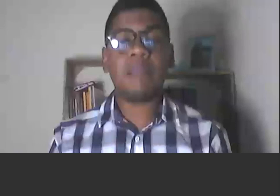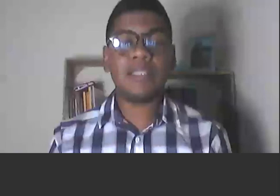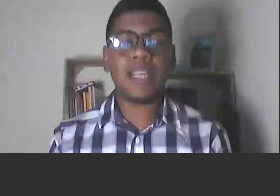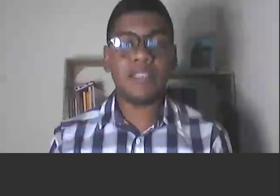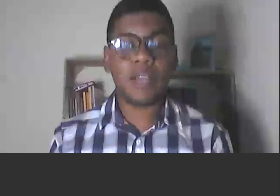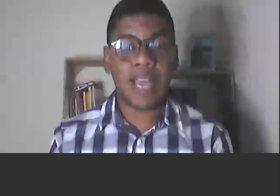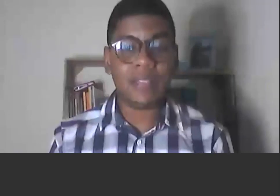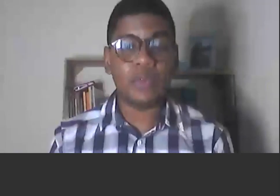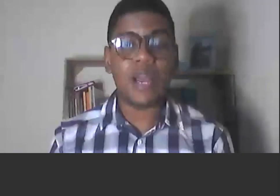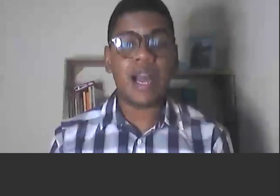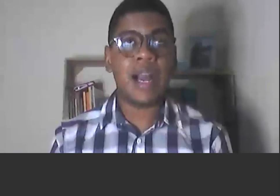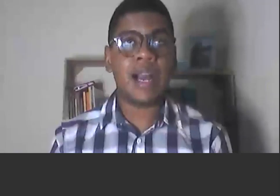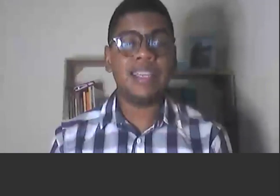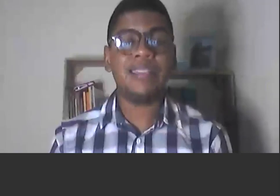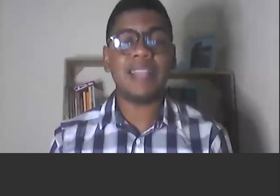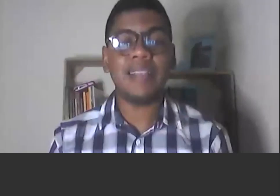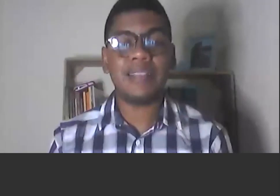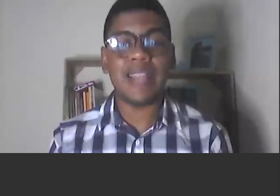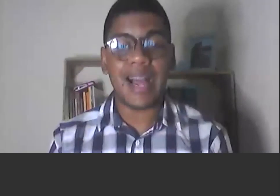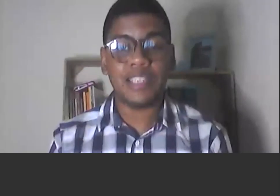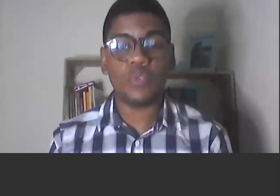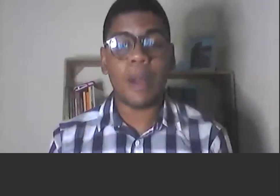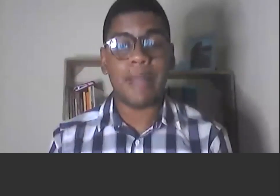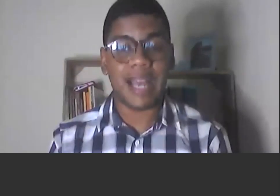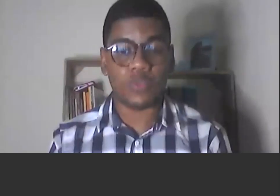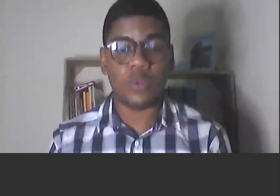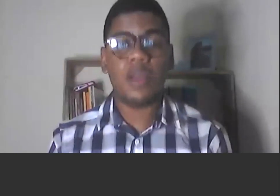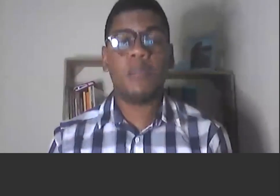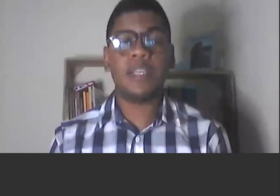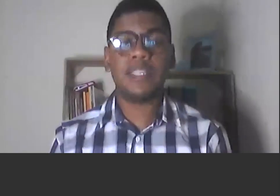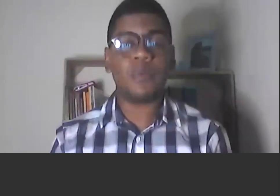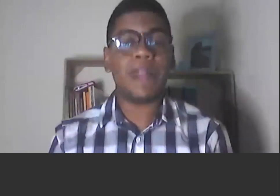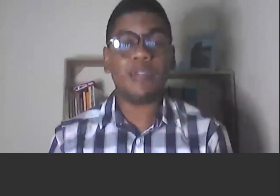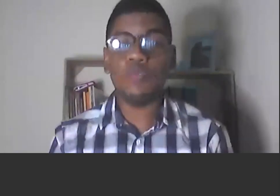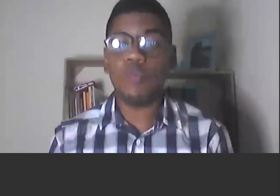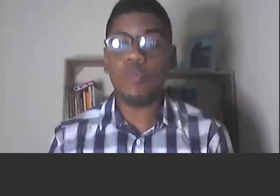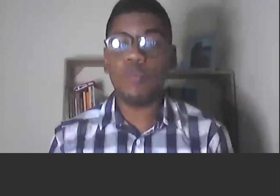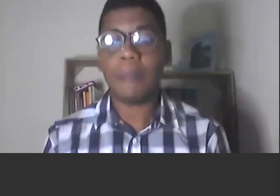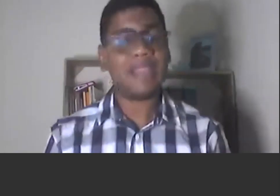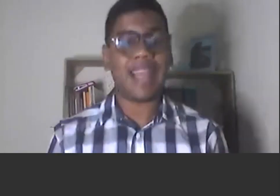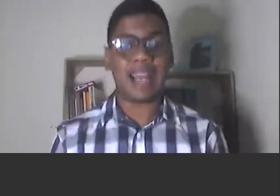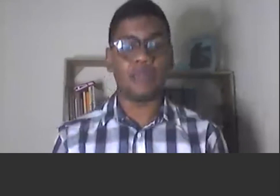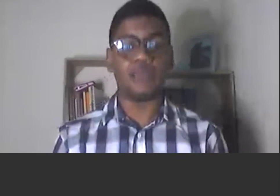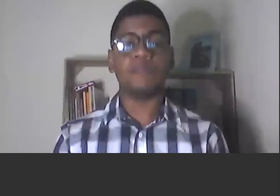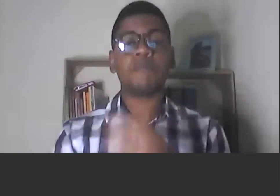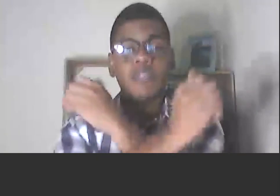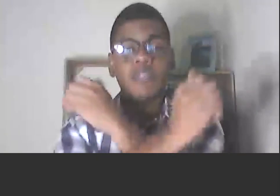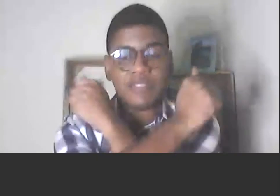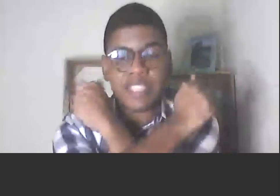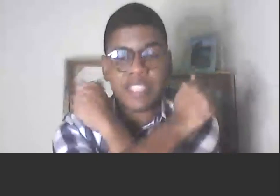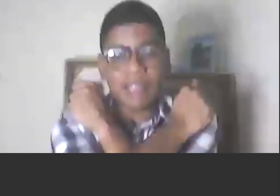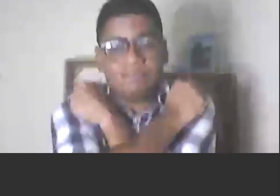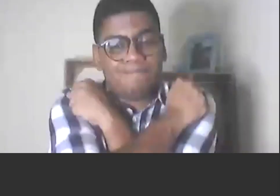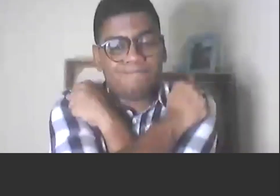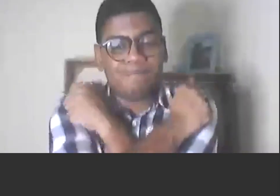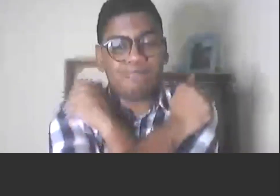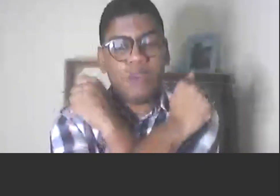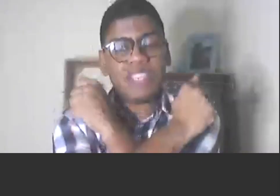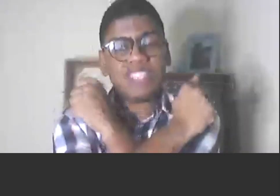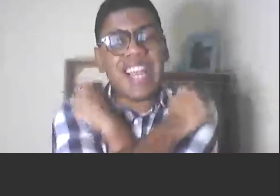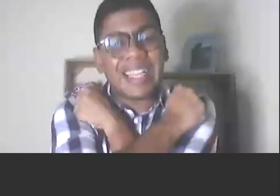vai estar mais relacionado à intensidade do abraço. Por exemplo, um abraço muito apertado, você vai